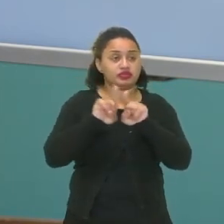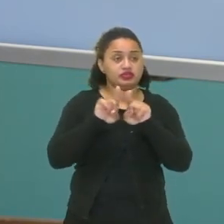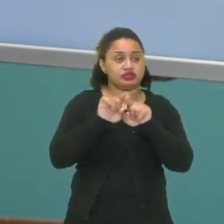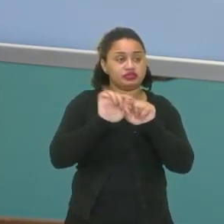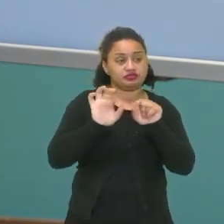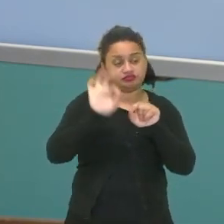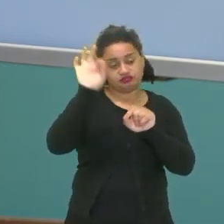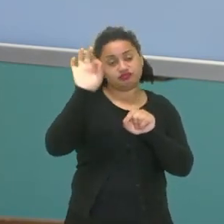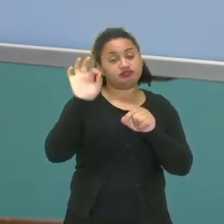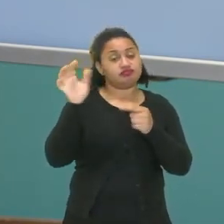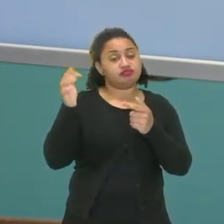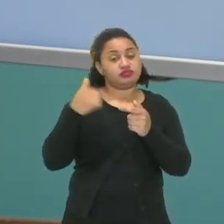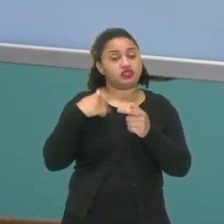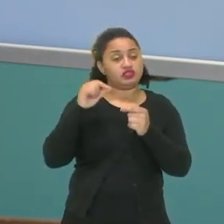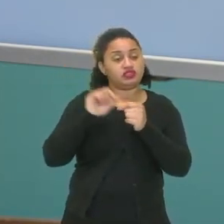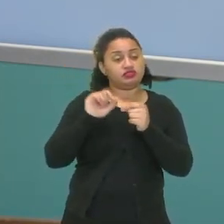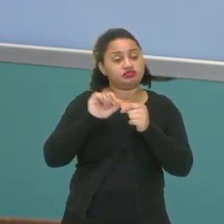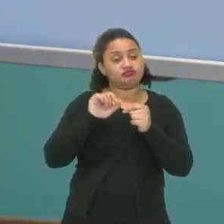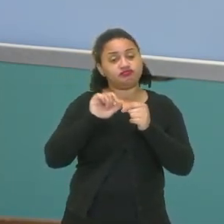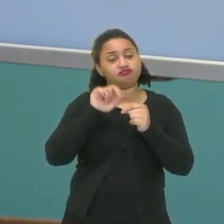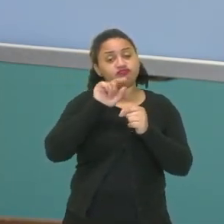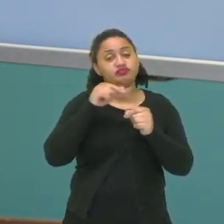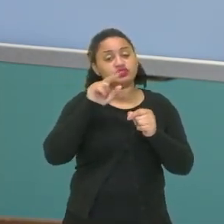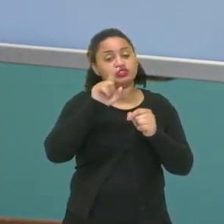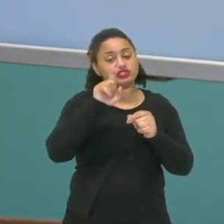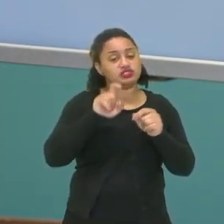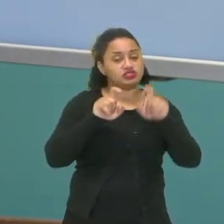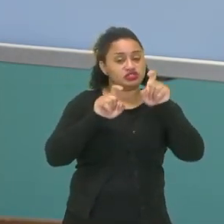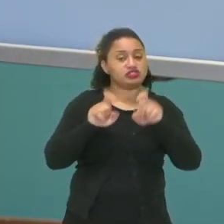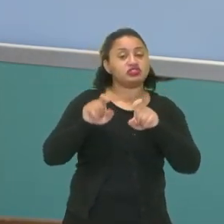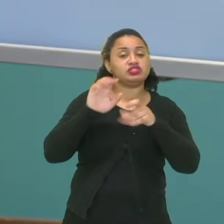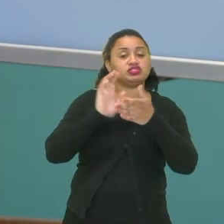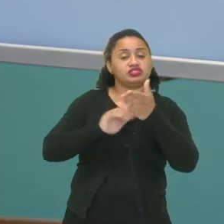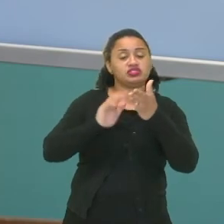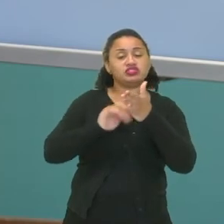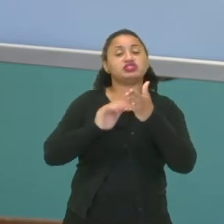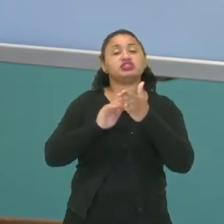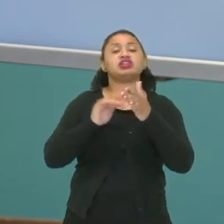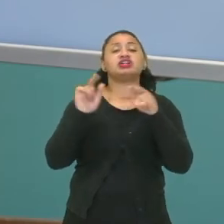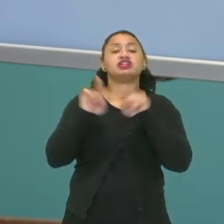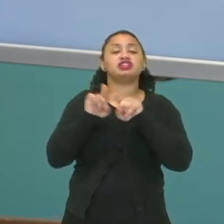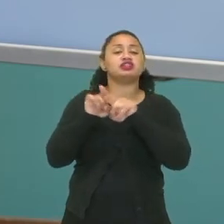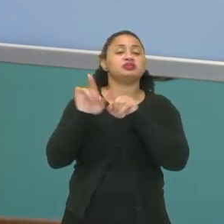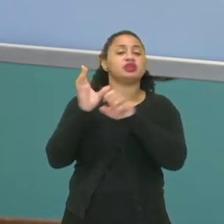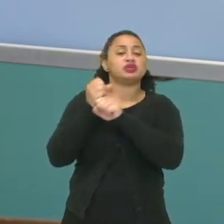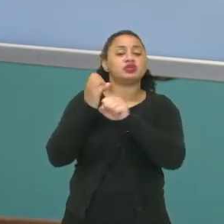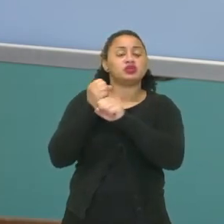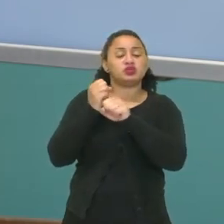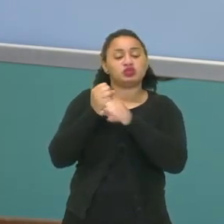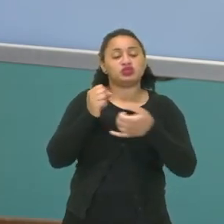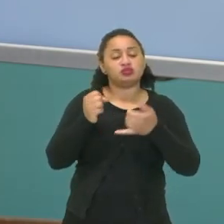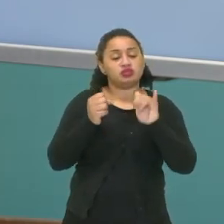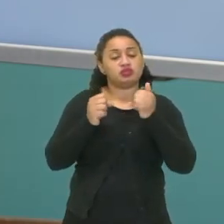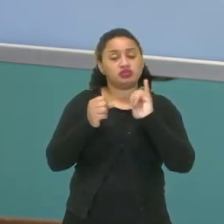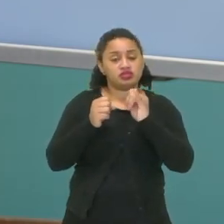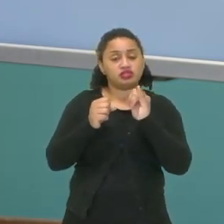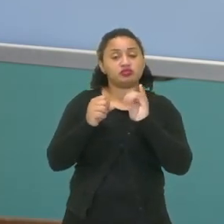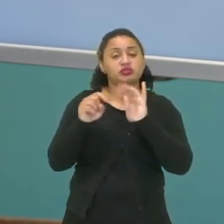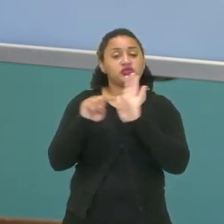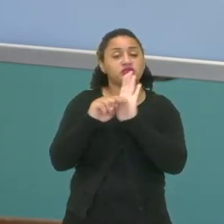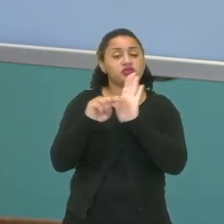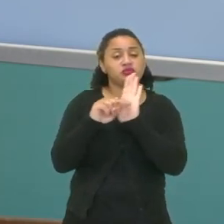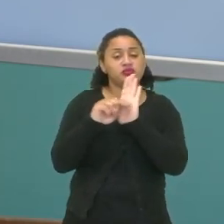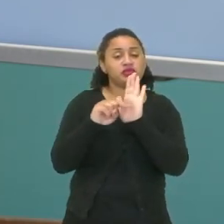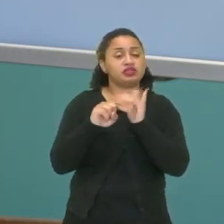ponto B. Então, eu vou fazer esse x menos esse ao quadrado, mais o y desse menos o y desse